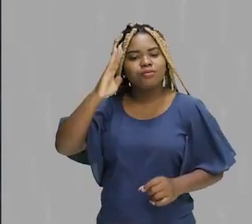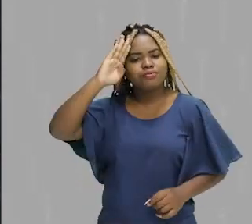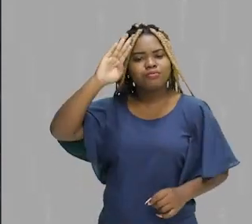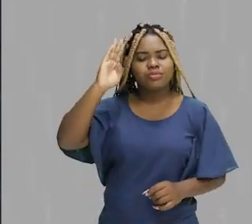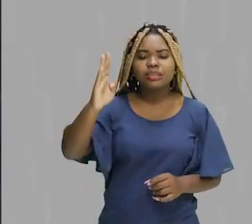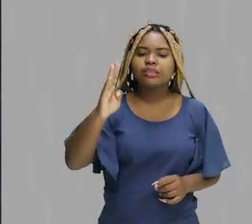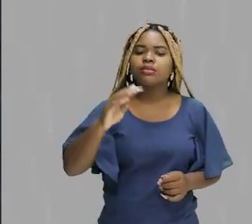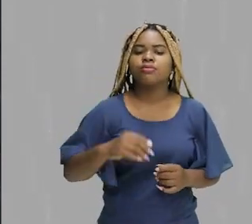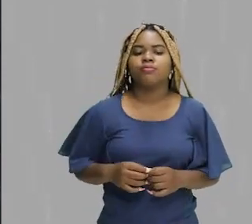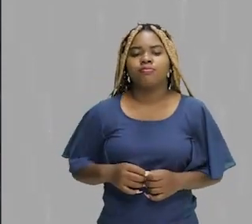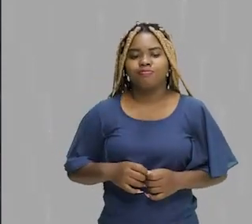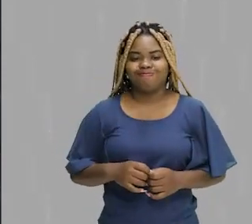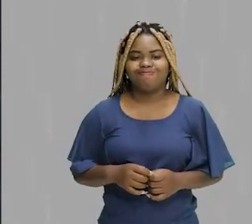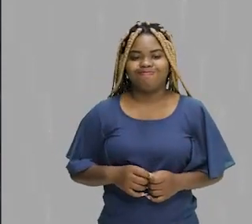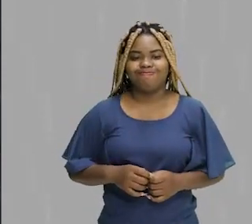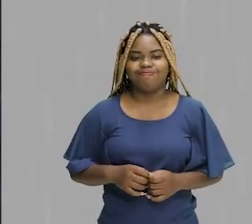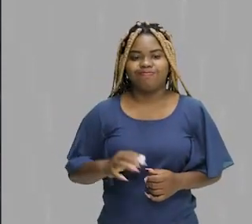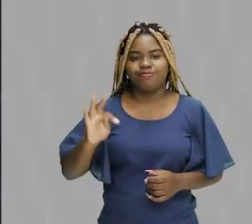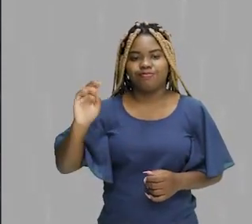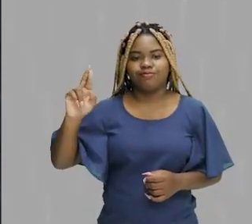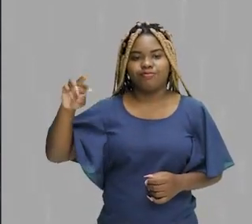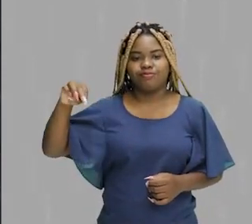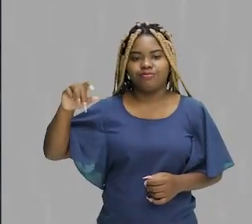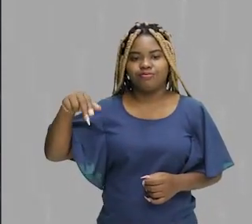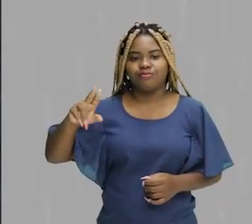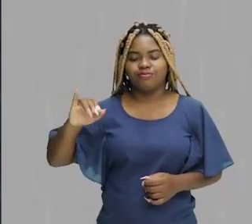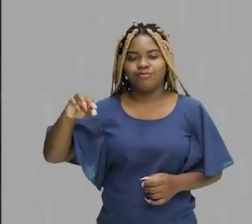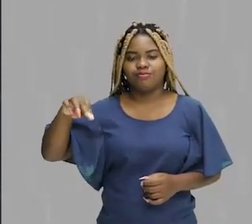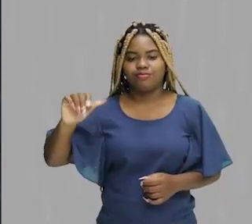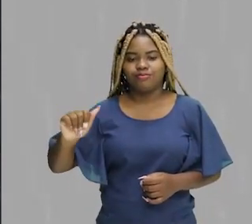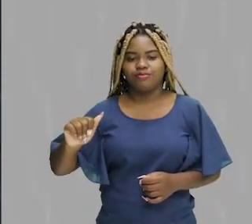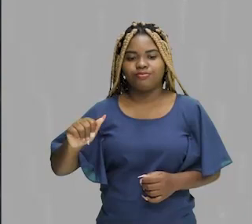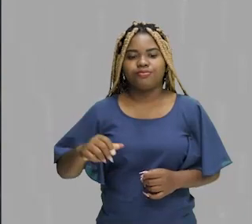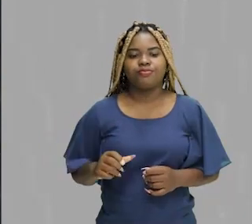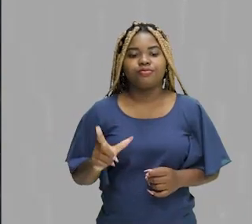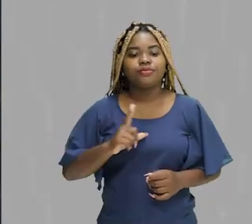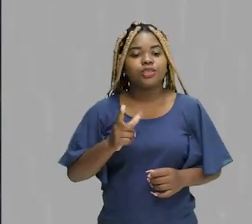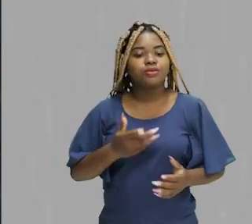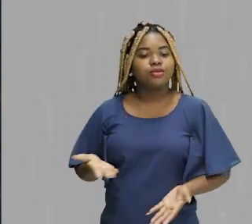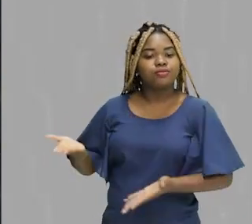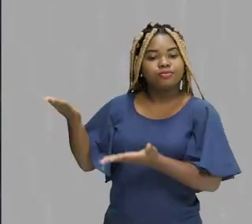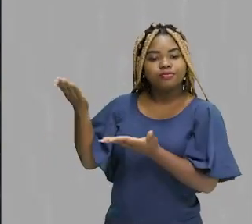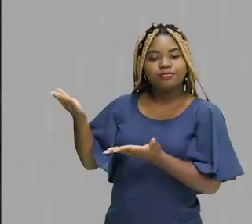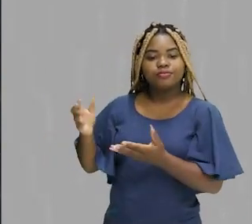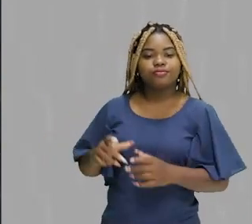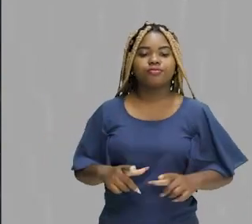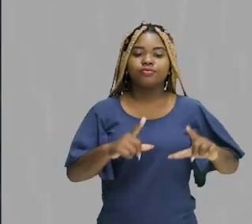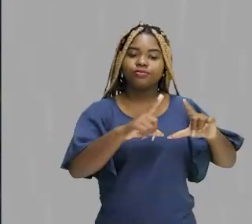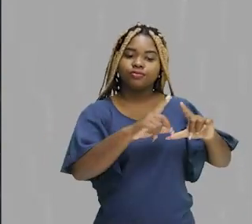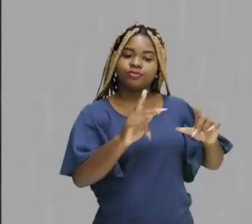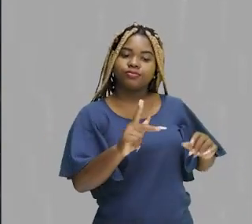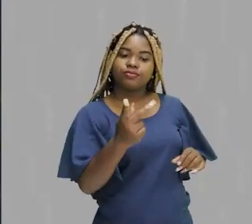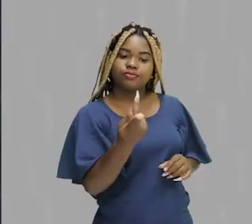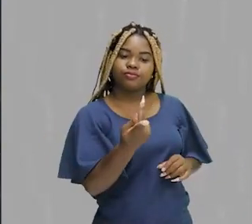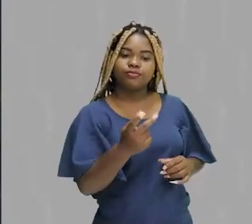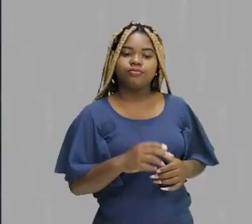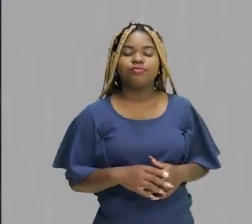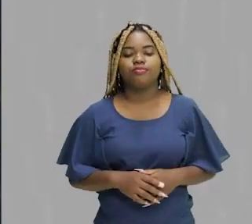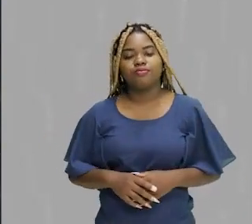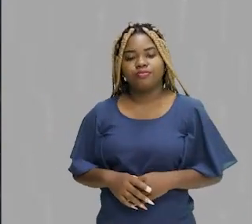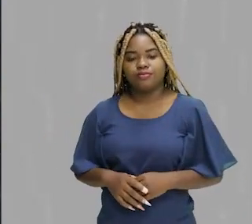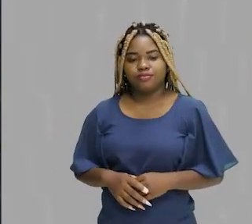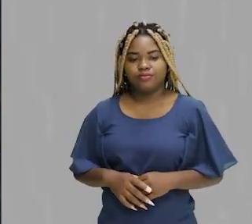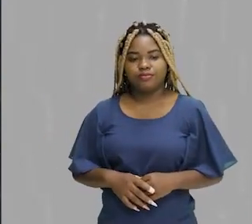menos HR, ou seja, entalpia dos produtos menos a entalpia dos reagentes. Bom, quem é o